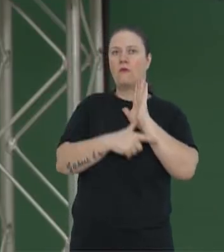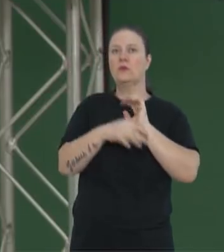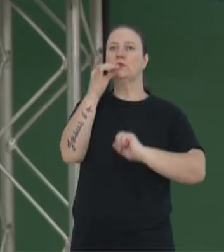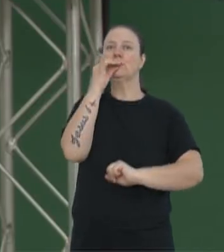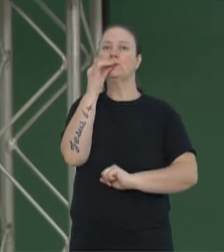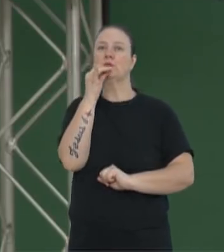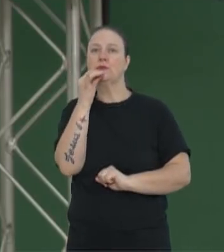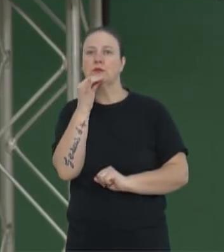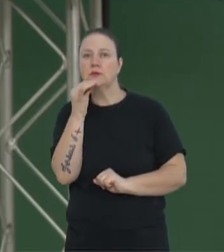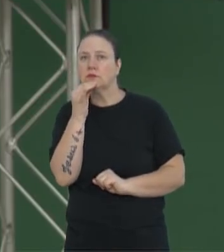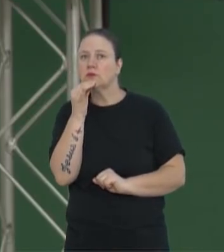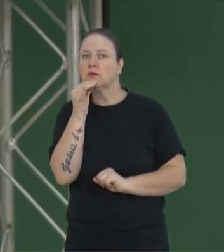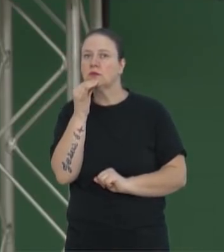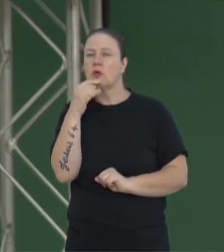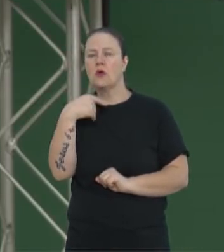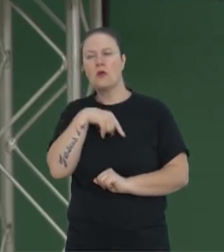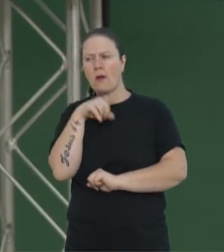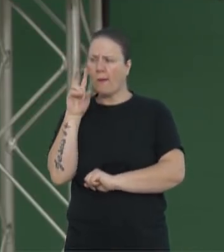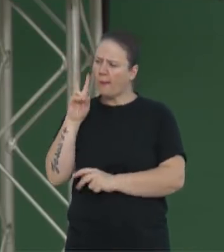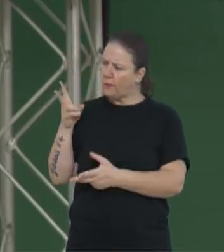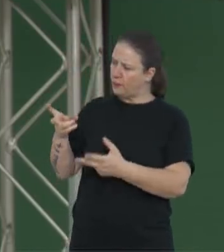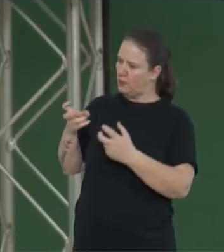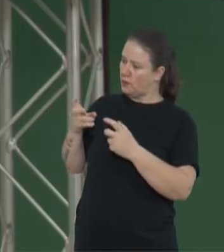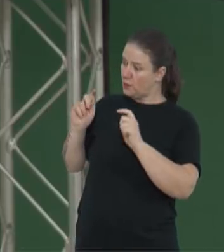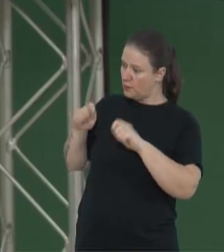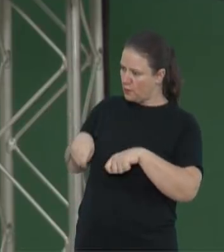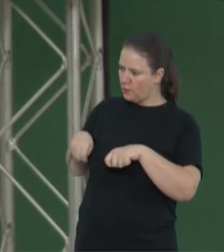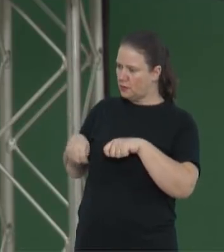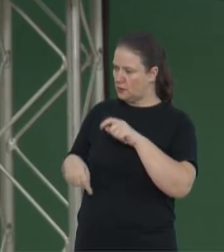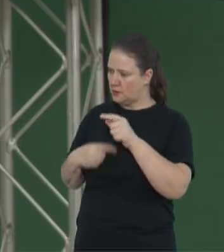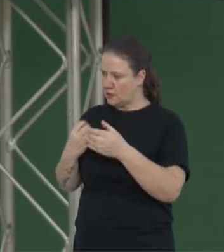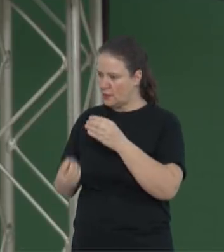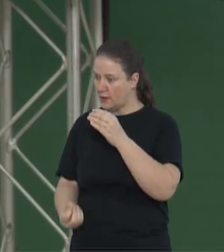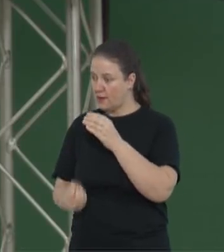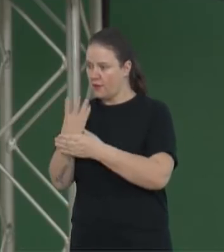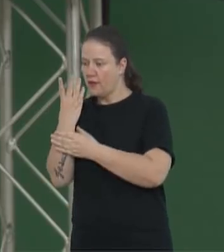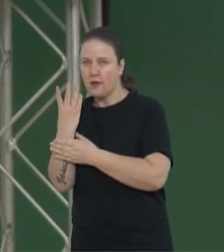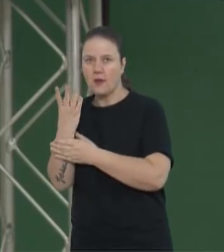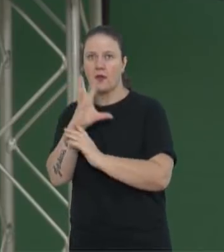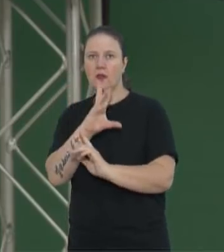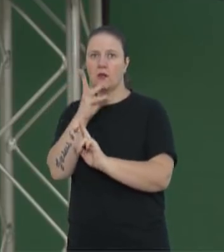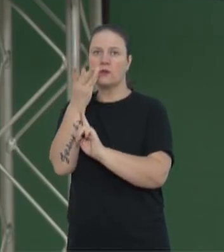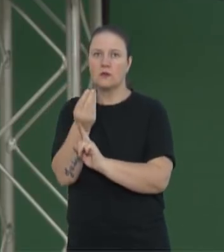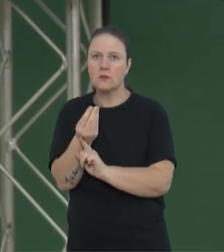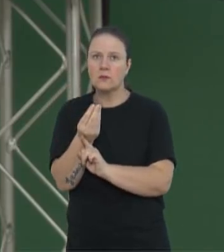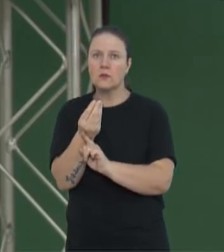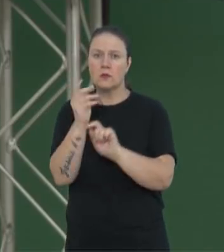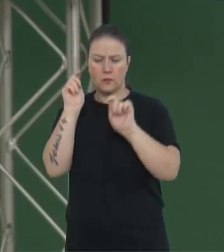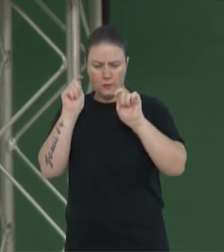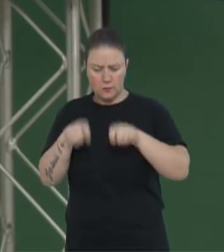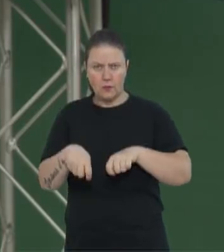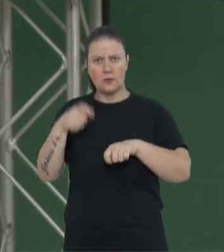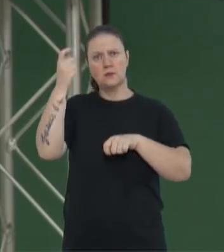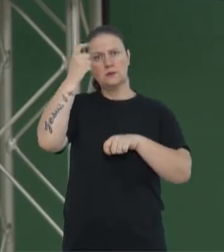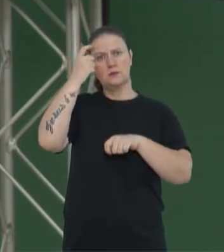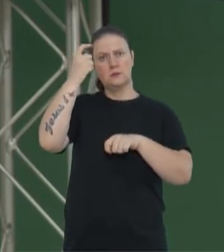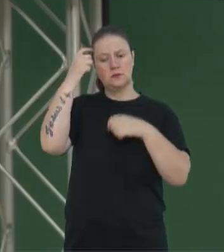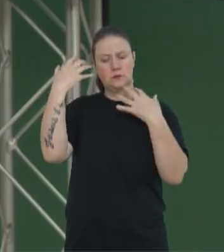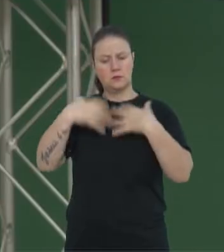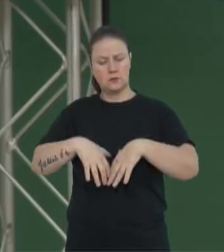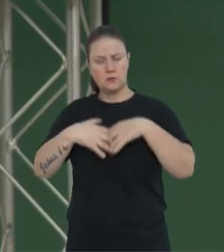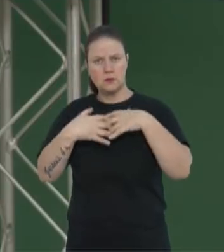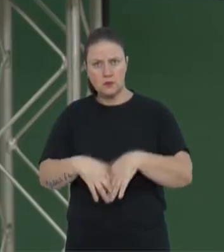gente nem imagina podem ser anexados para se pensar a arte, como que através deles a gente pode gerar uma reflexão sobre o